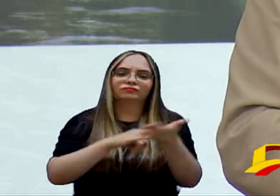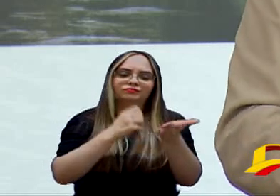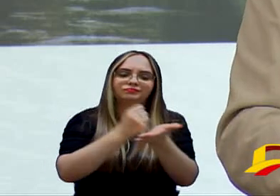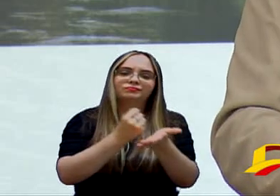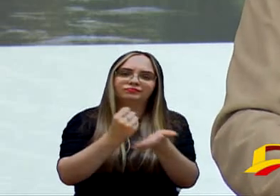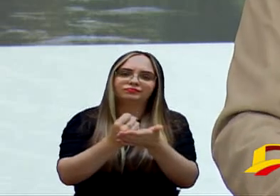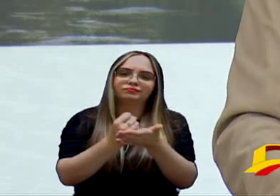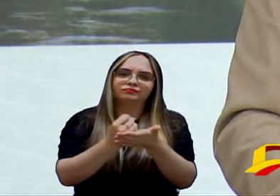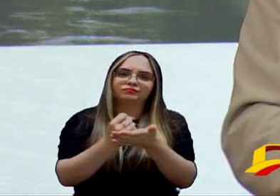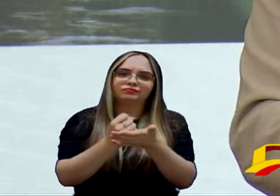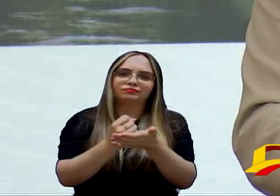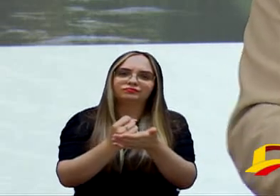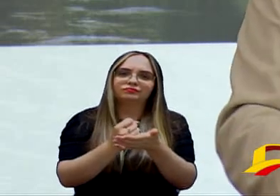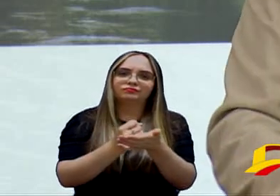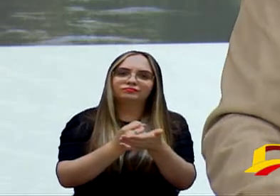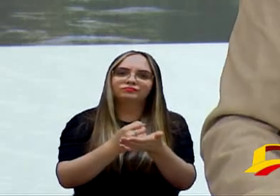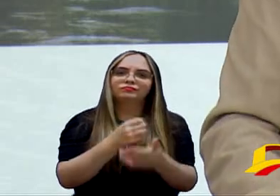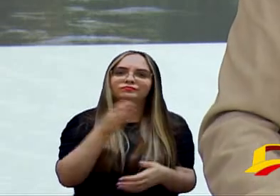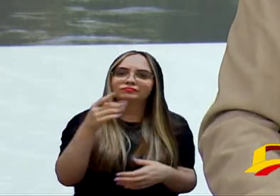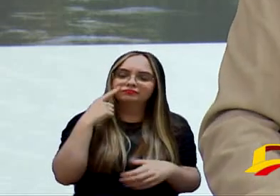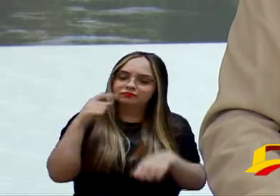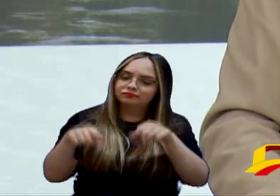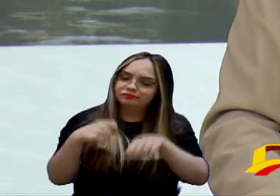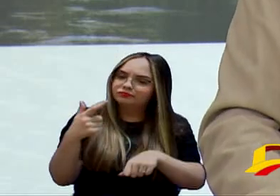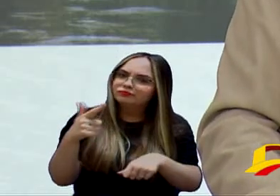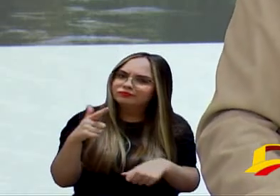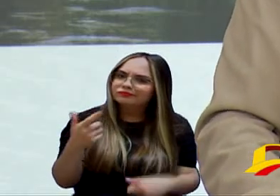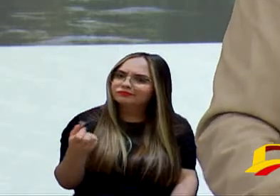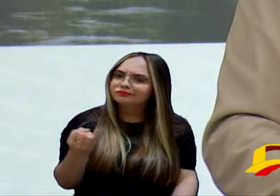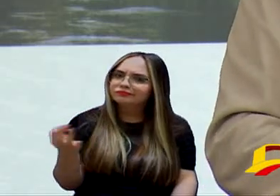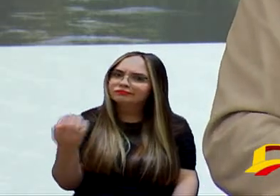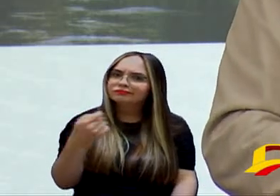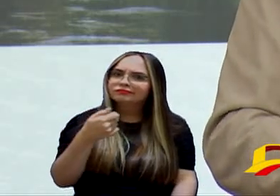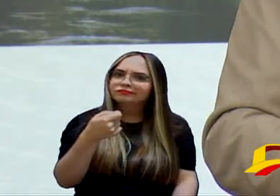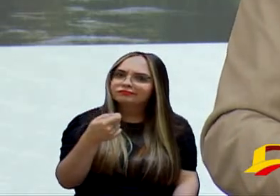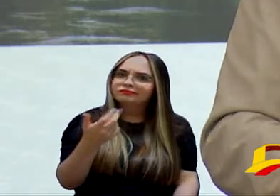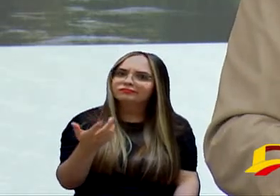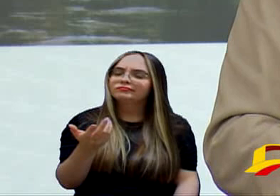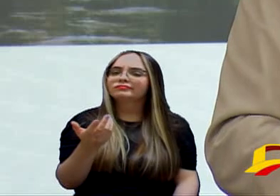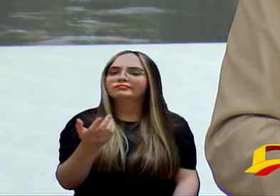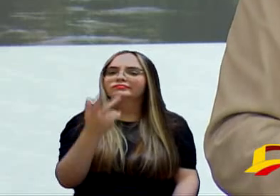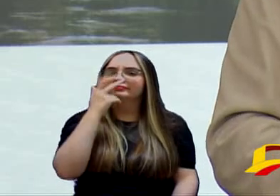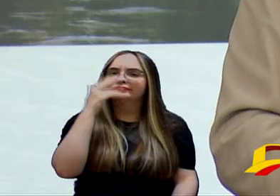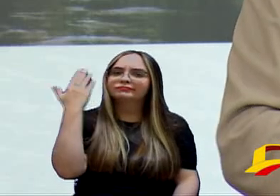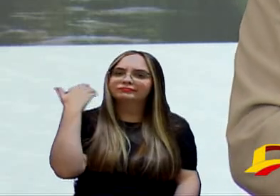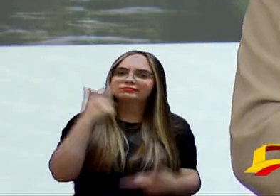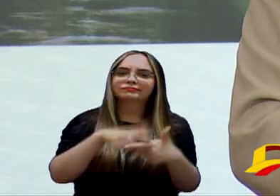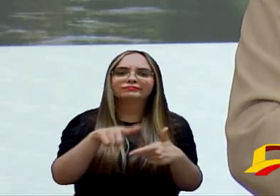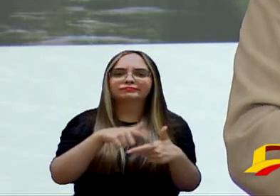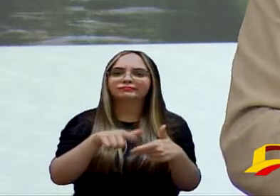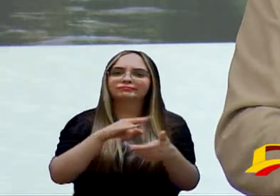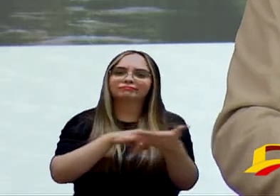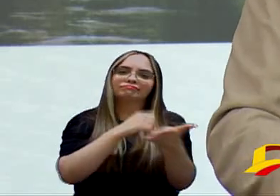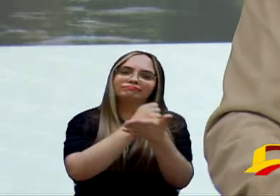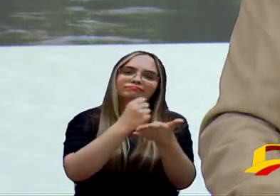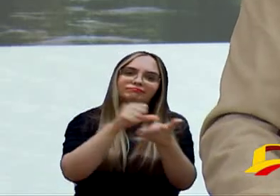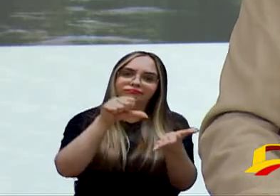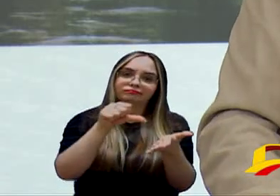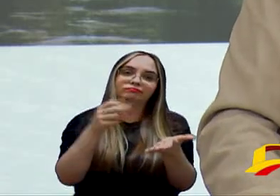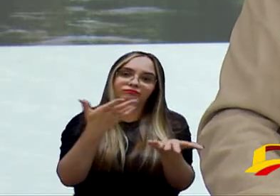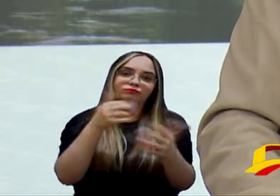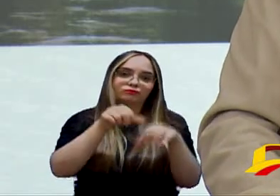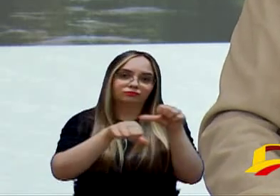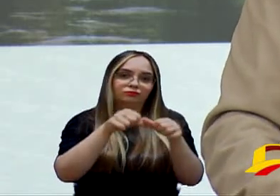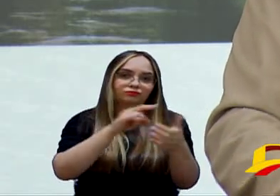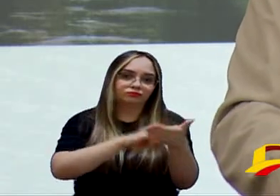anterior ele tava você passava nas estações não tinha bicicleta tava meio difícil o contrato anterior já melhorou